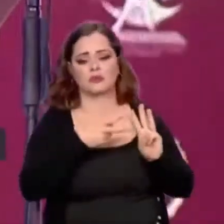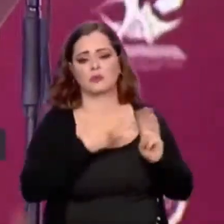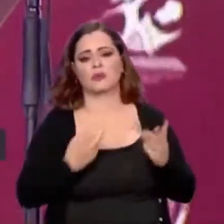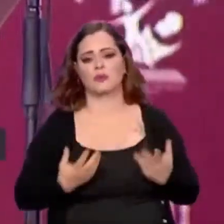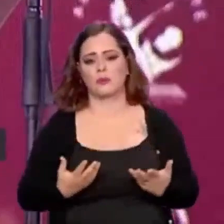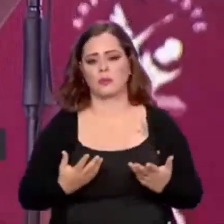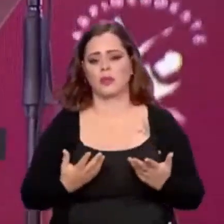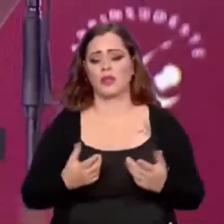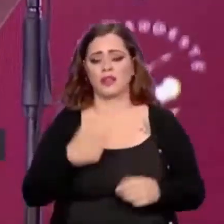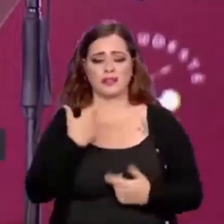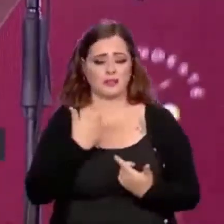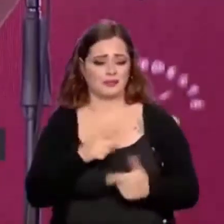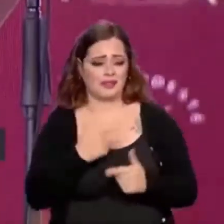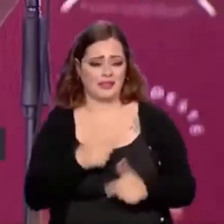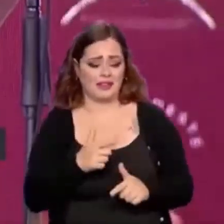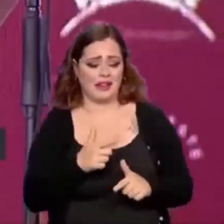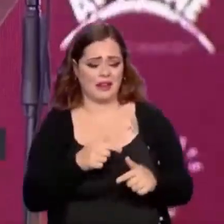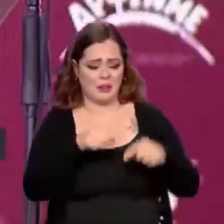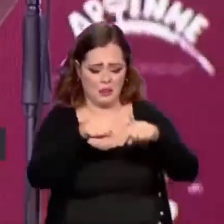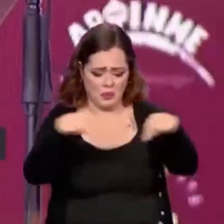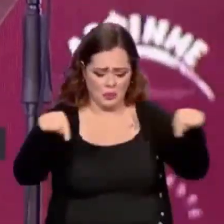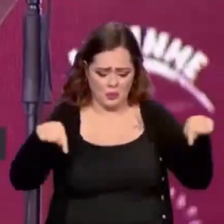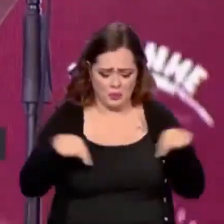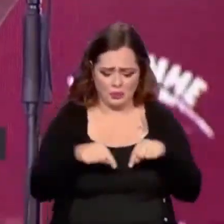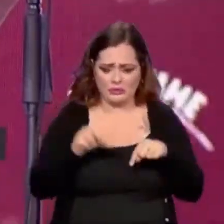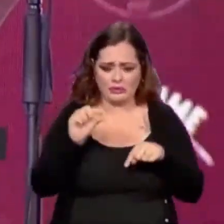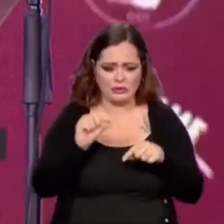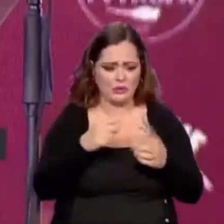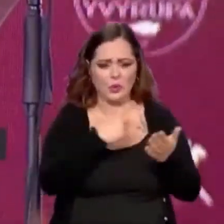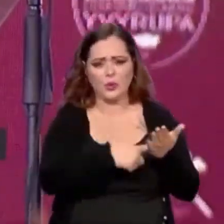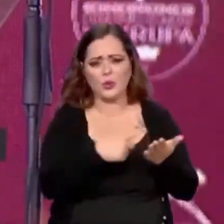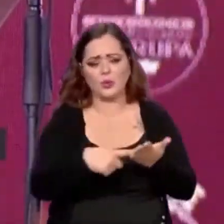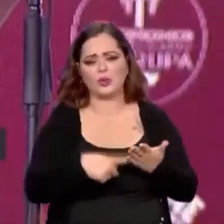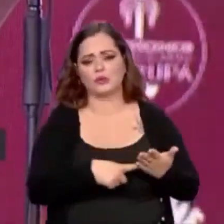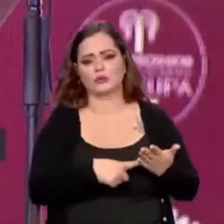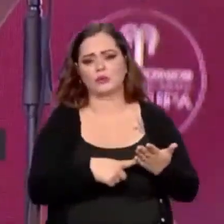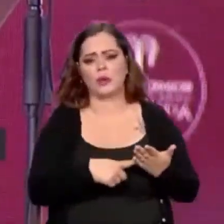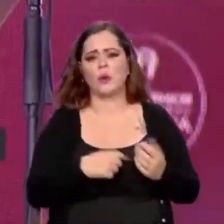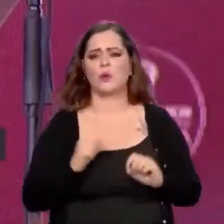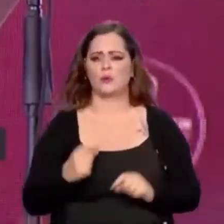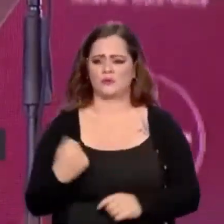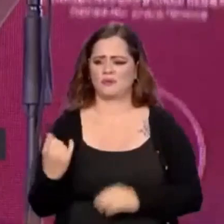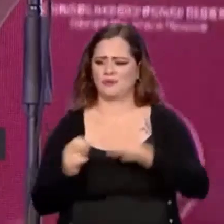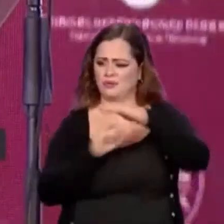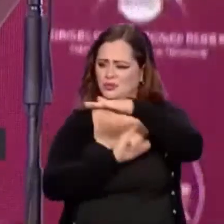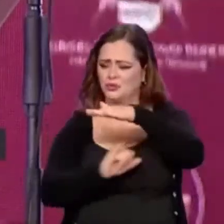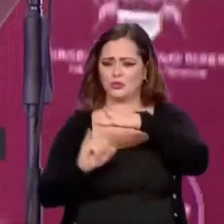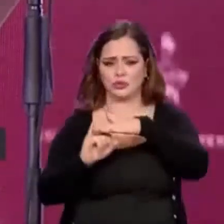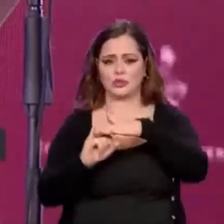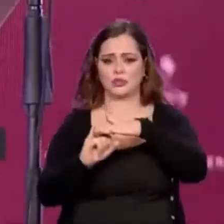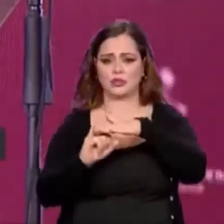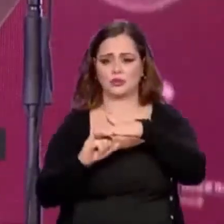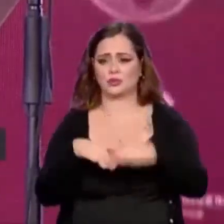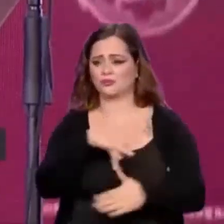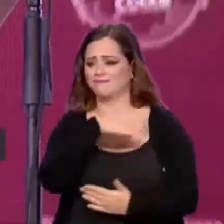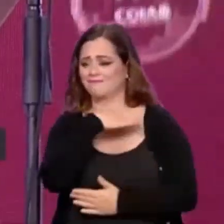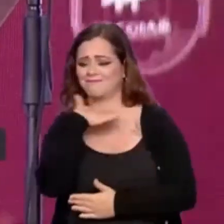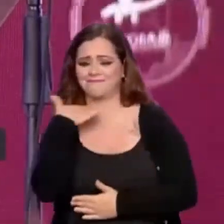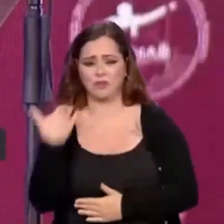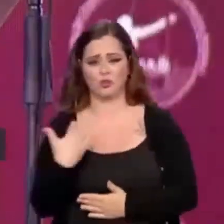nenhum centímetro de terras demarcadas. Uma institucionalização do